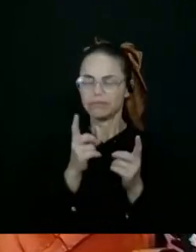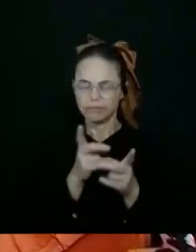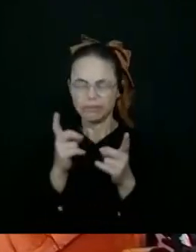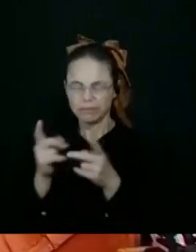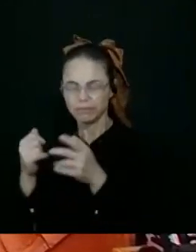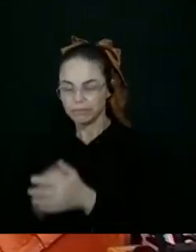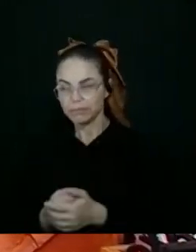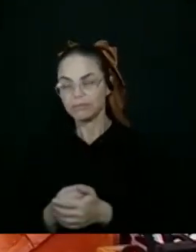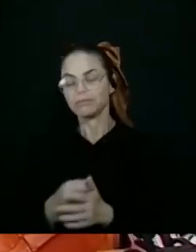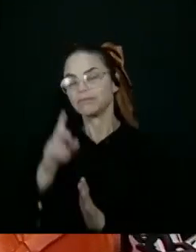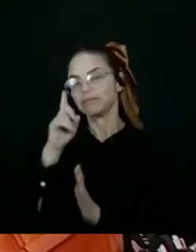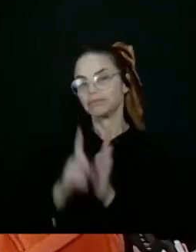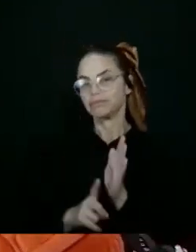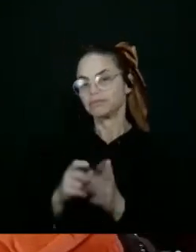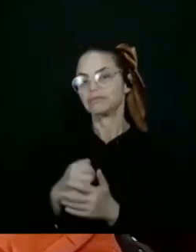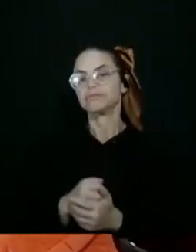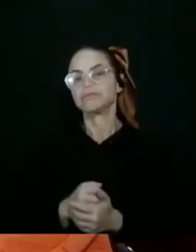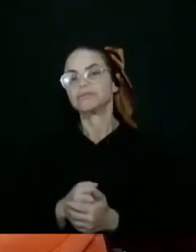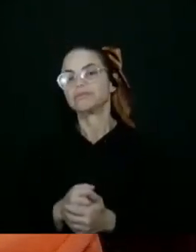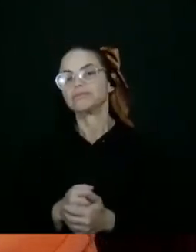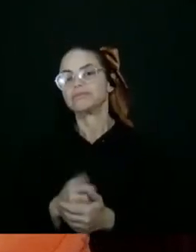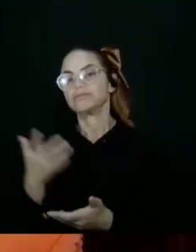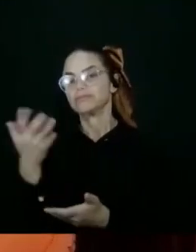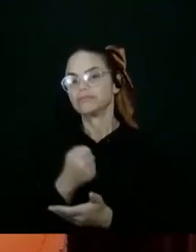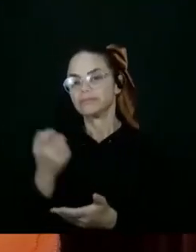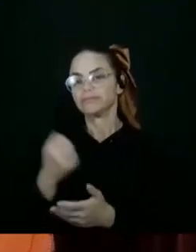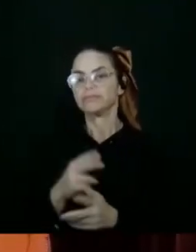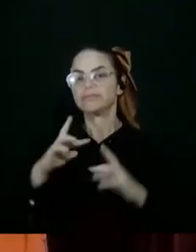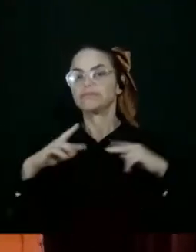direitos, recebimento de herança,